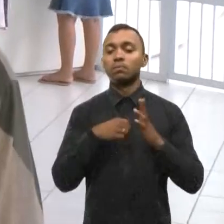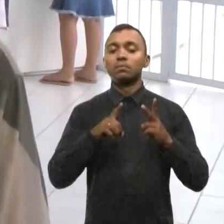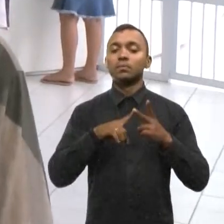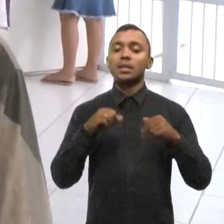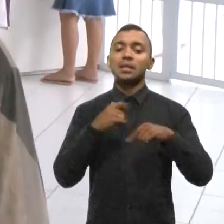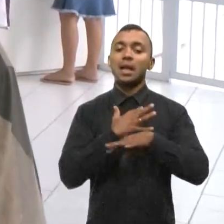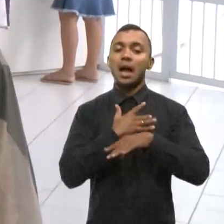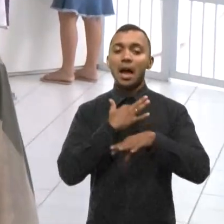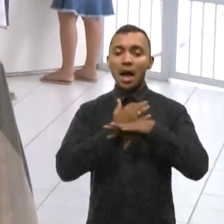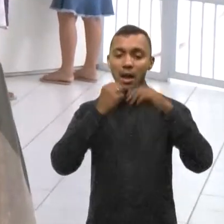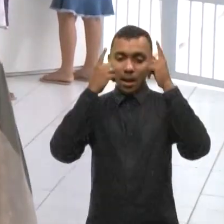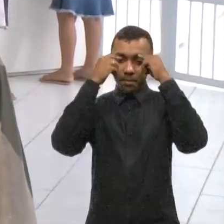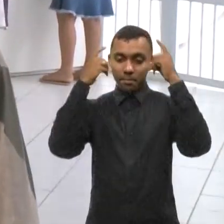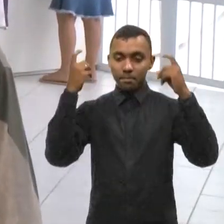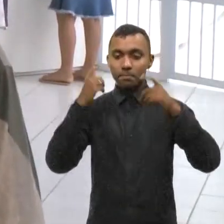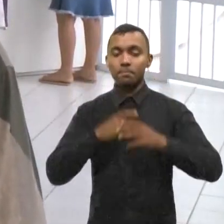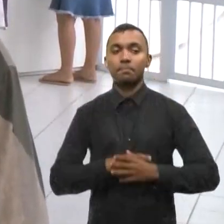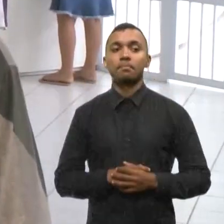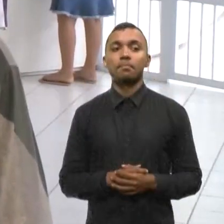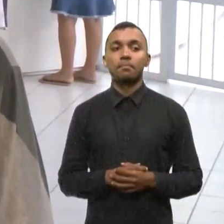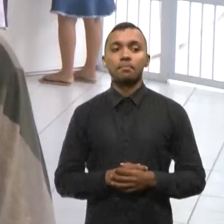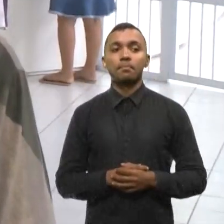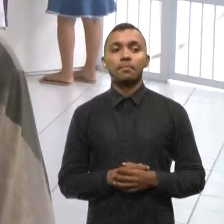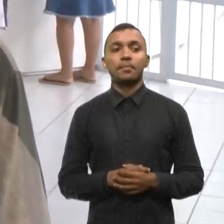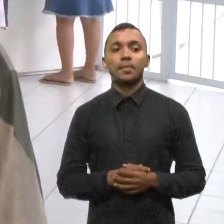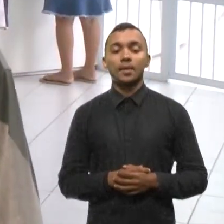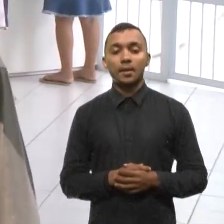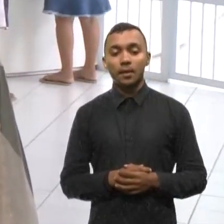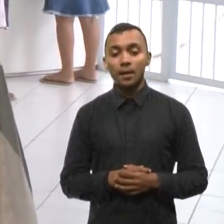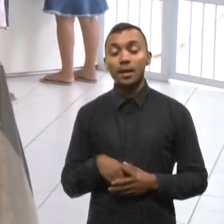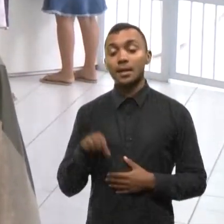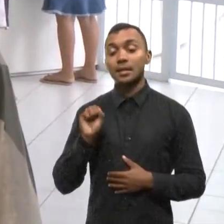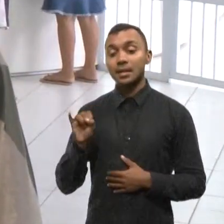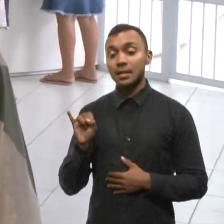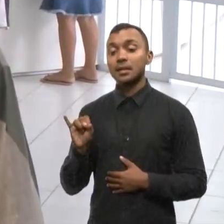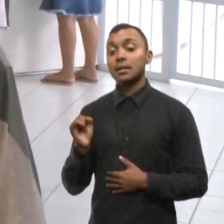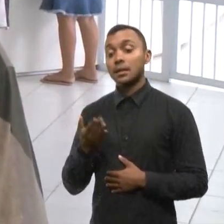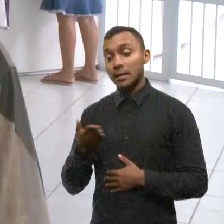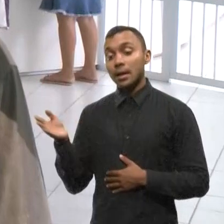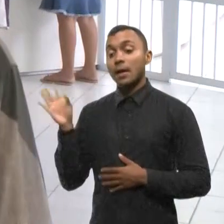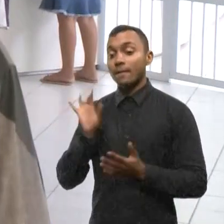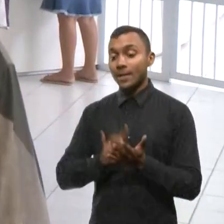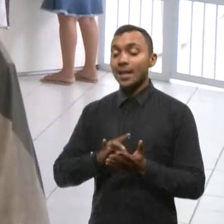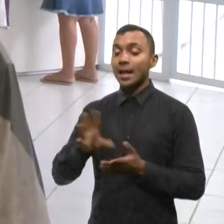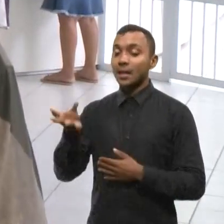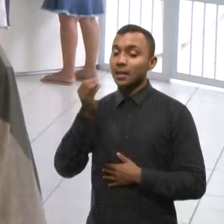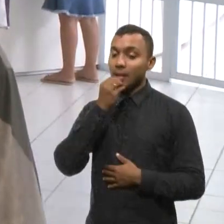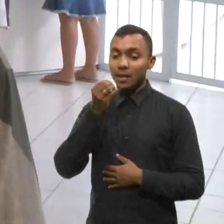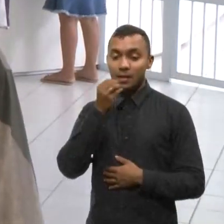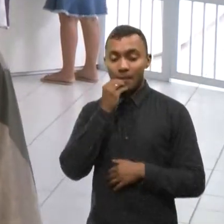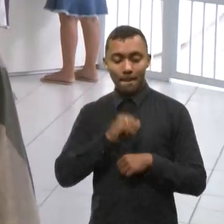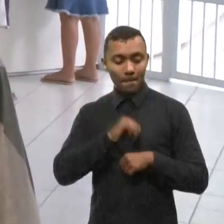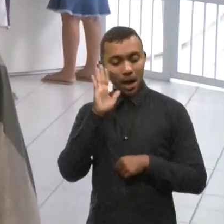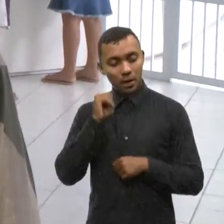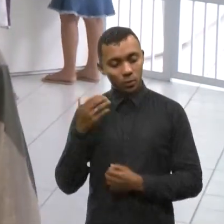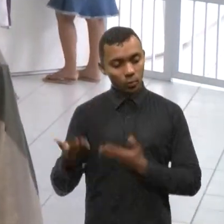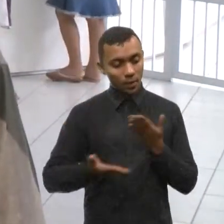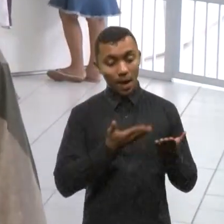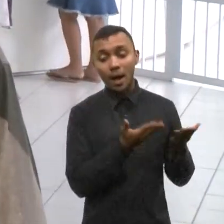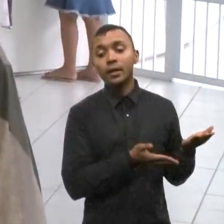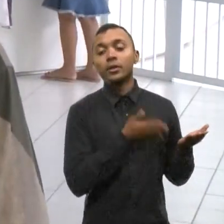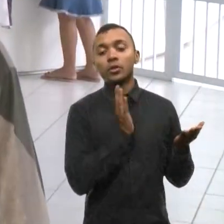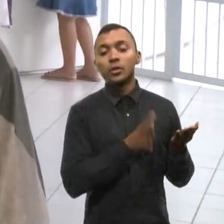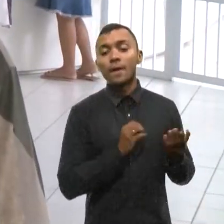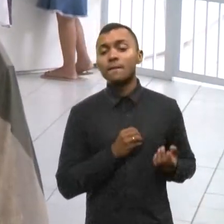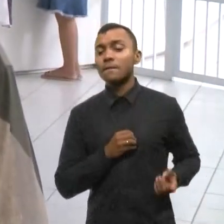urbana. Esses pacientes também com sequelas graves, né, quando são pacientes que realmente precisam de muito cuidado e que têm uma